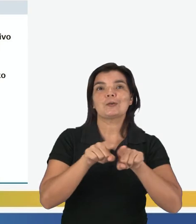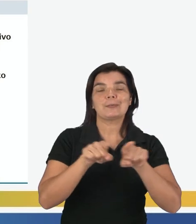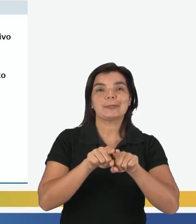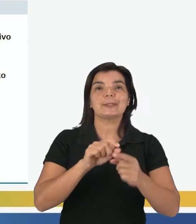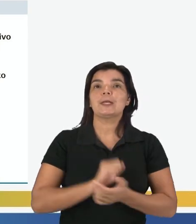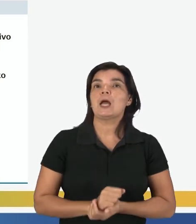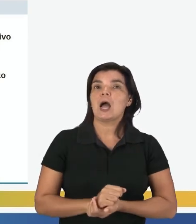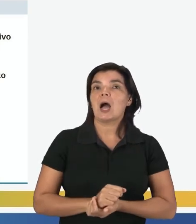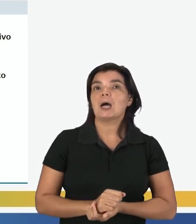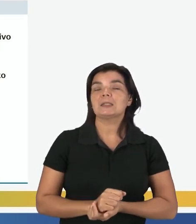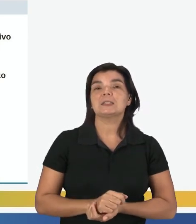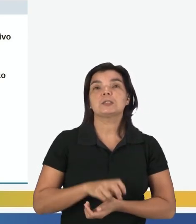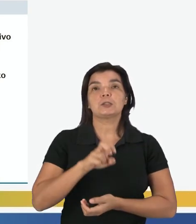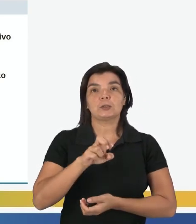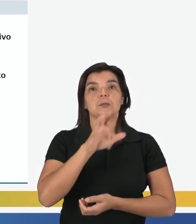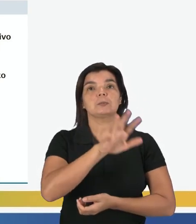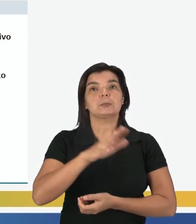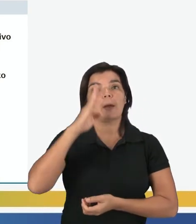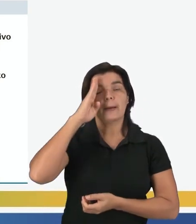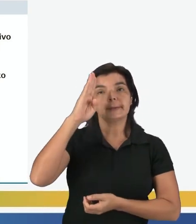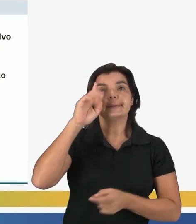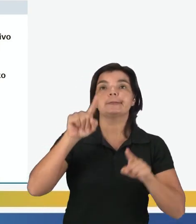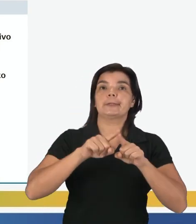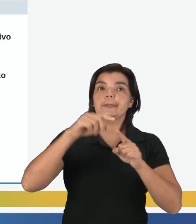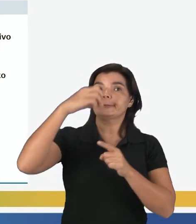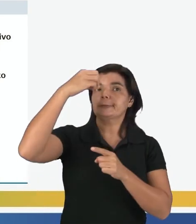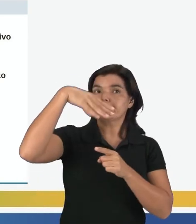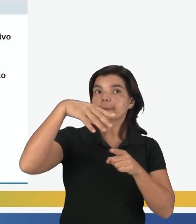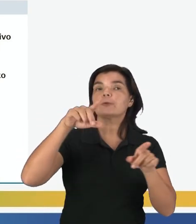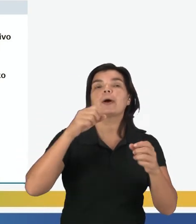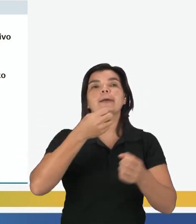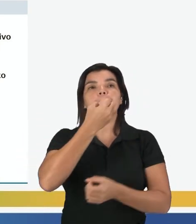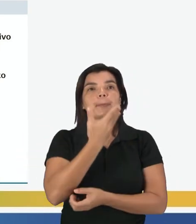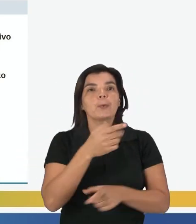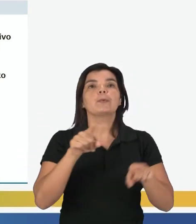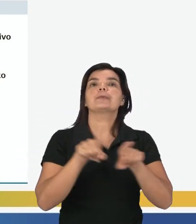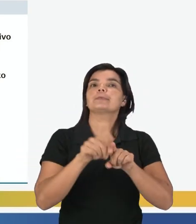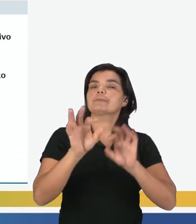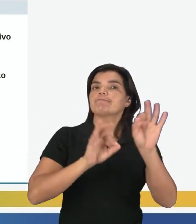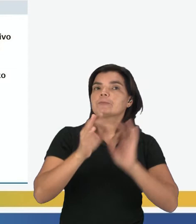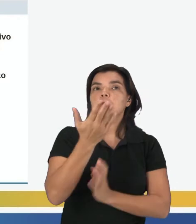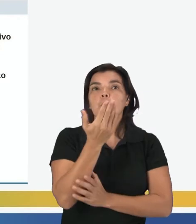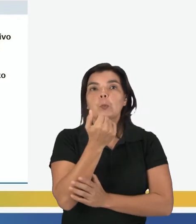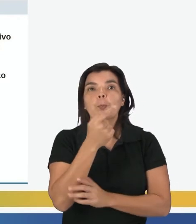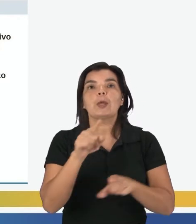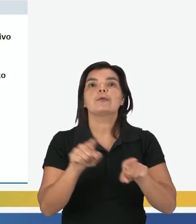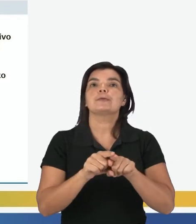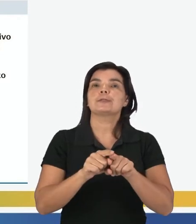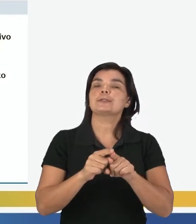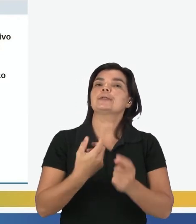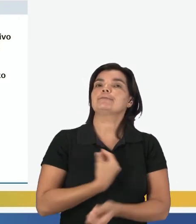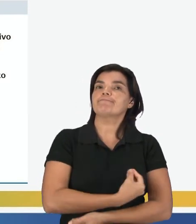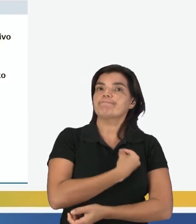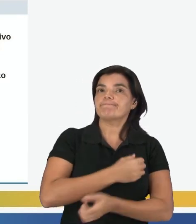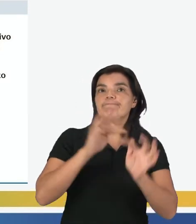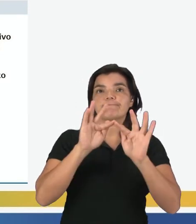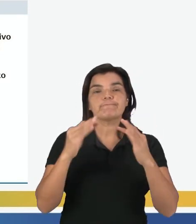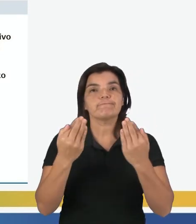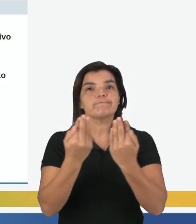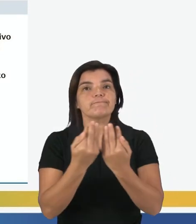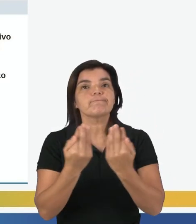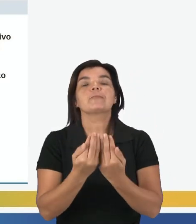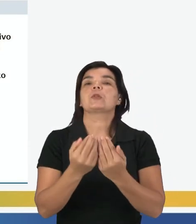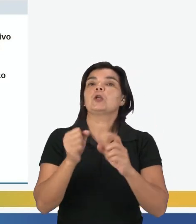não atendem às 5 funções principais: ter instalações adequadas para a preparação de alimentos, servir de